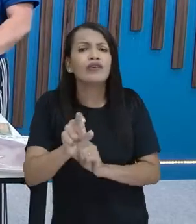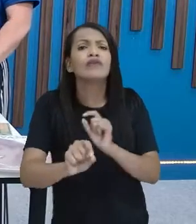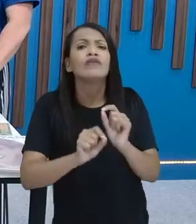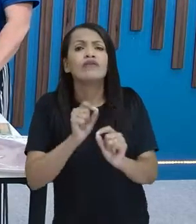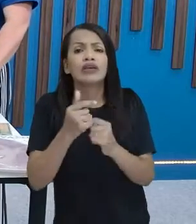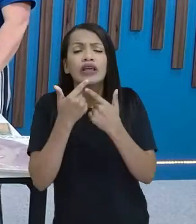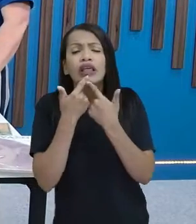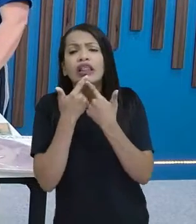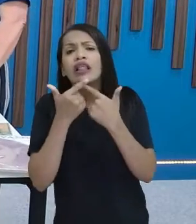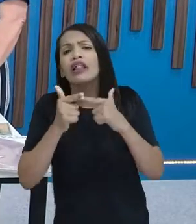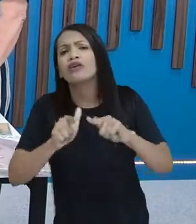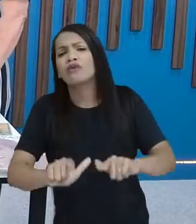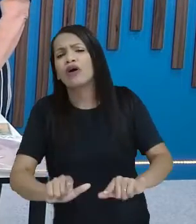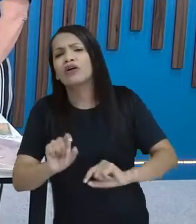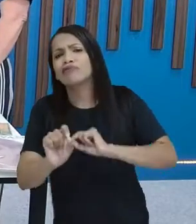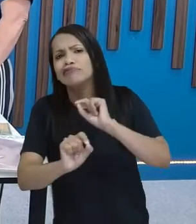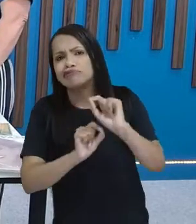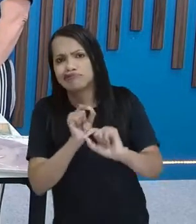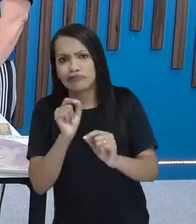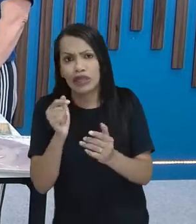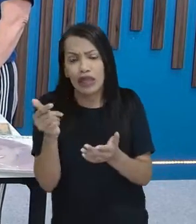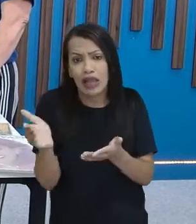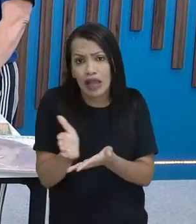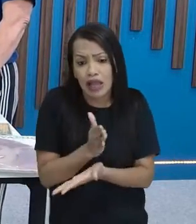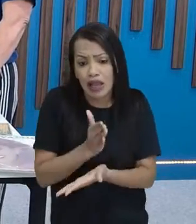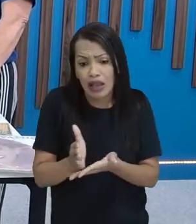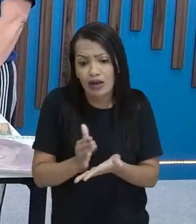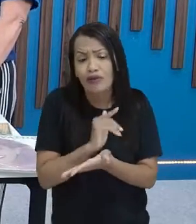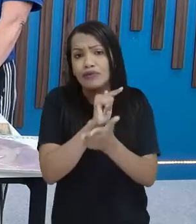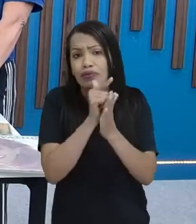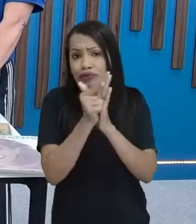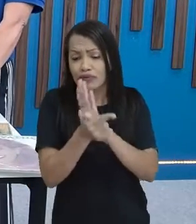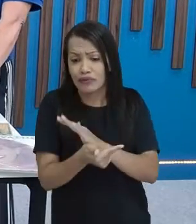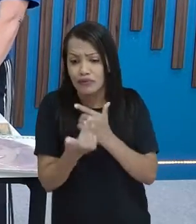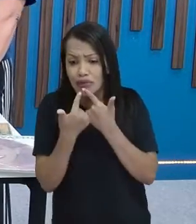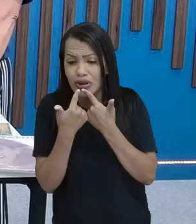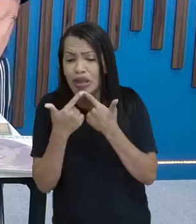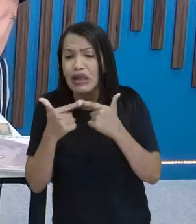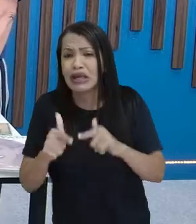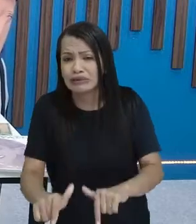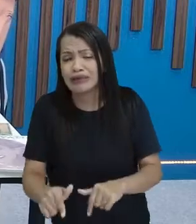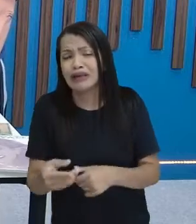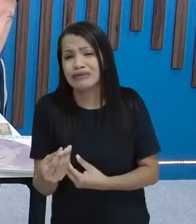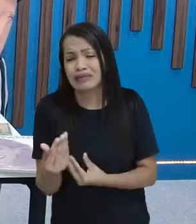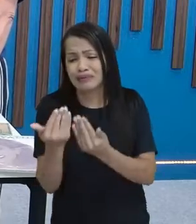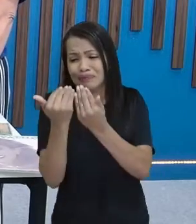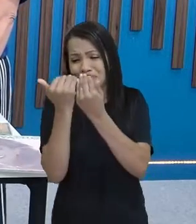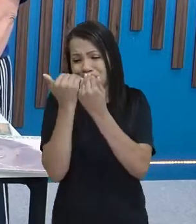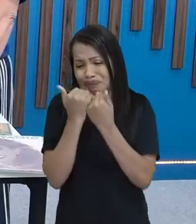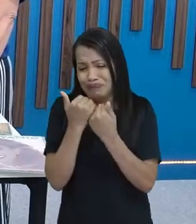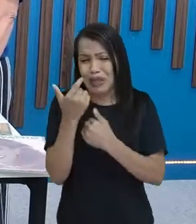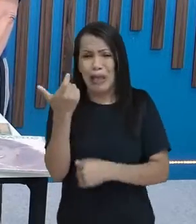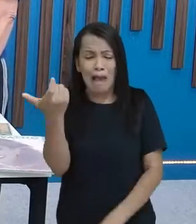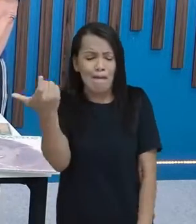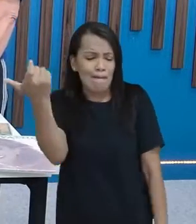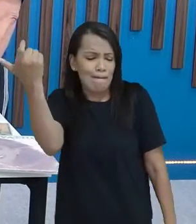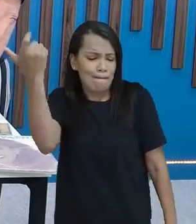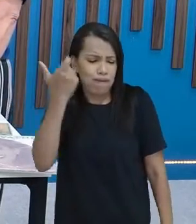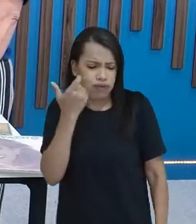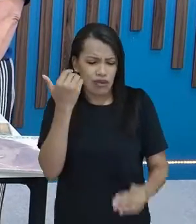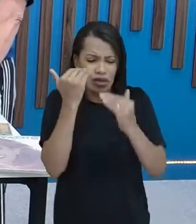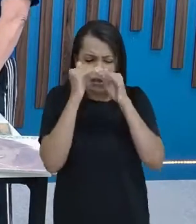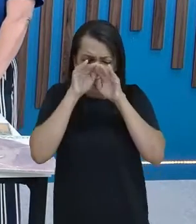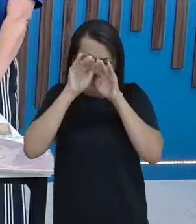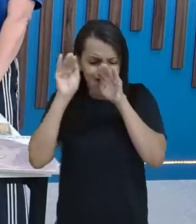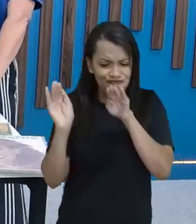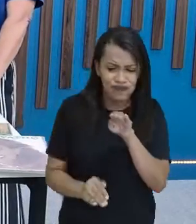da linguagem, que alguns gêneros, né, usam uma linguagem chula, né, palavrões, ou